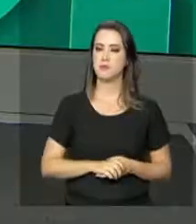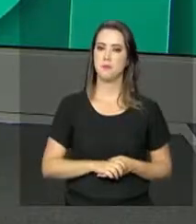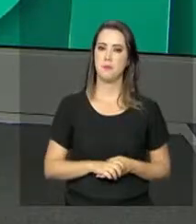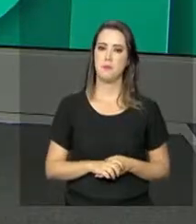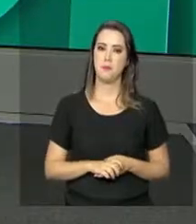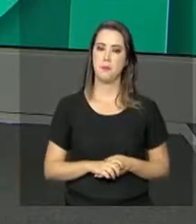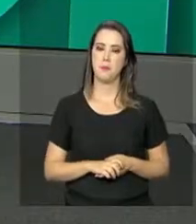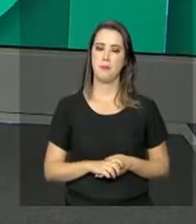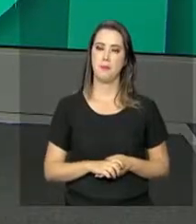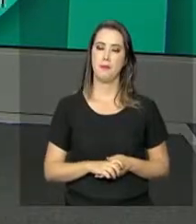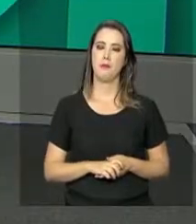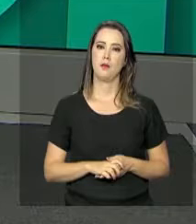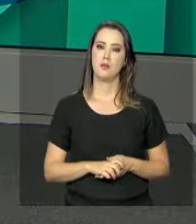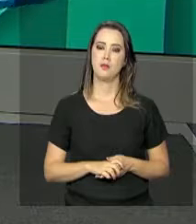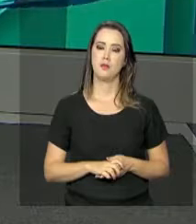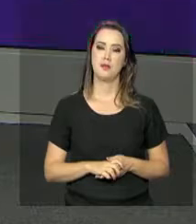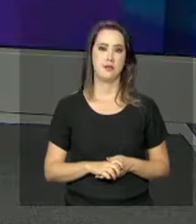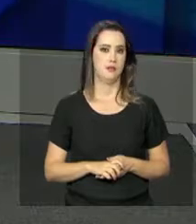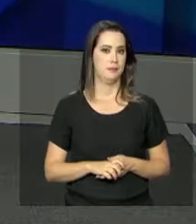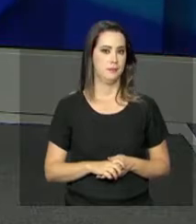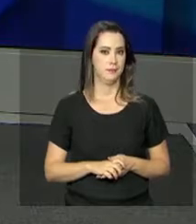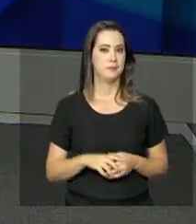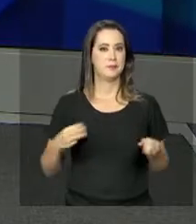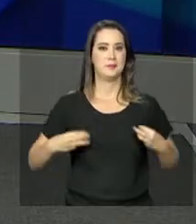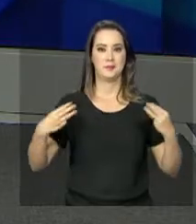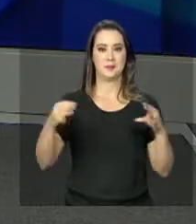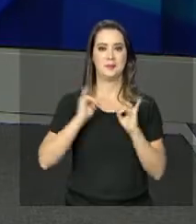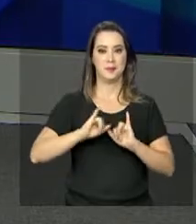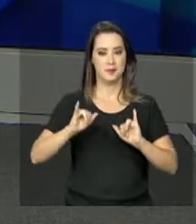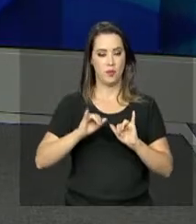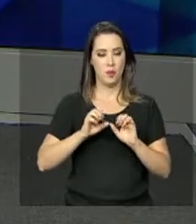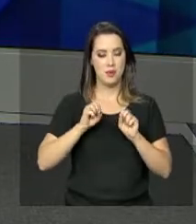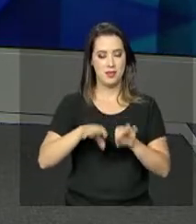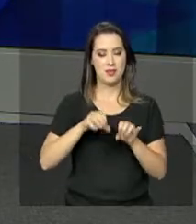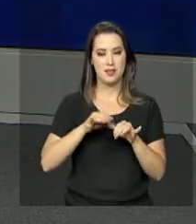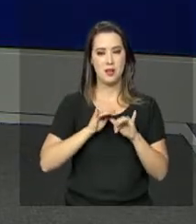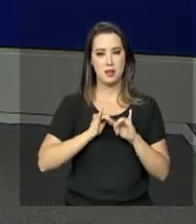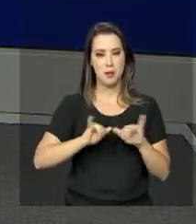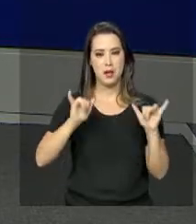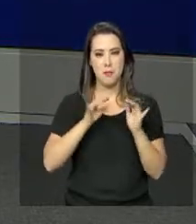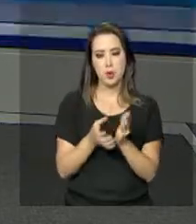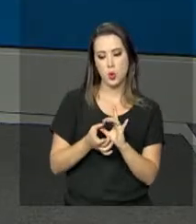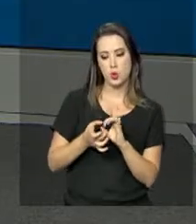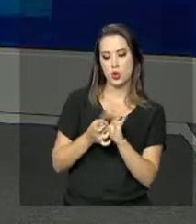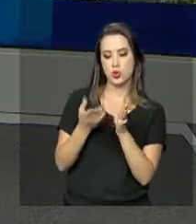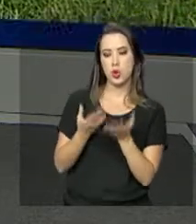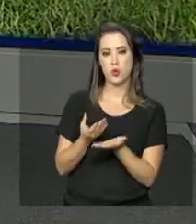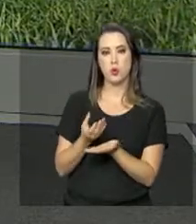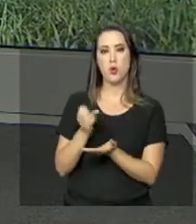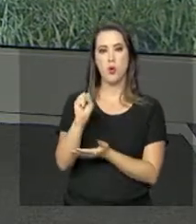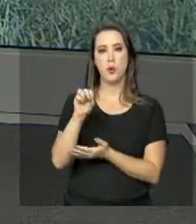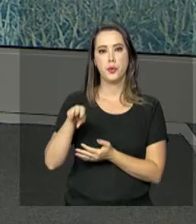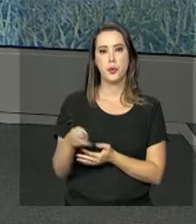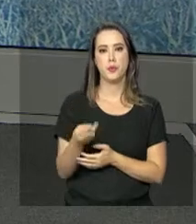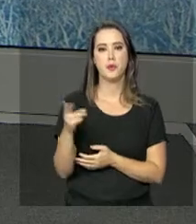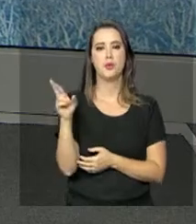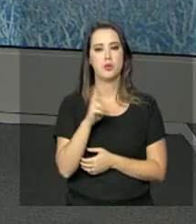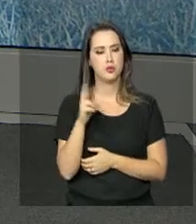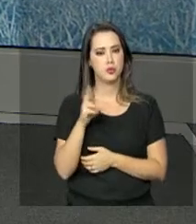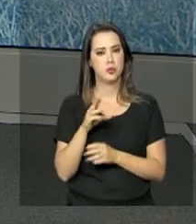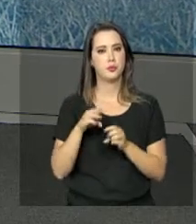e o ministério da educação também liberou hoje 8 milhões e meio de reais para o museu nacional do rio de janeiro